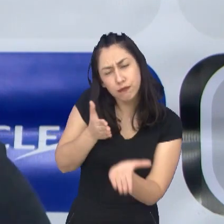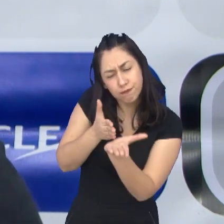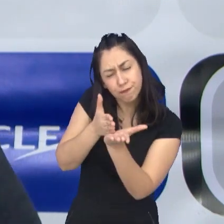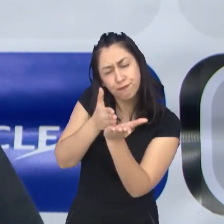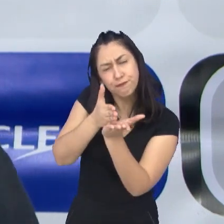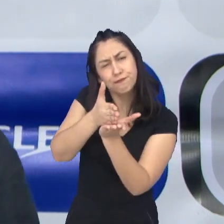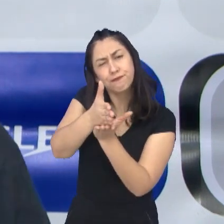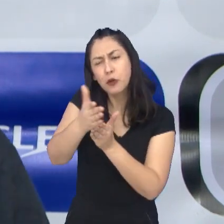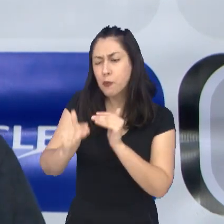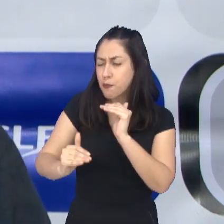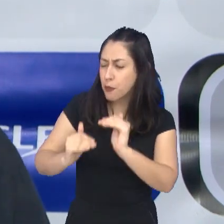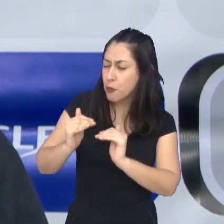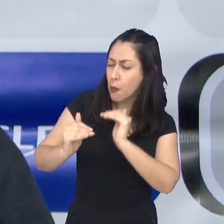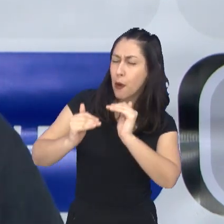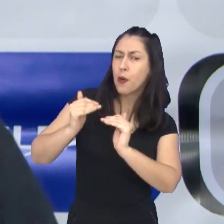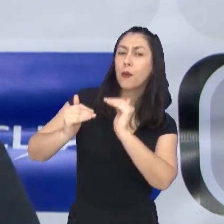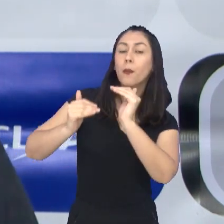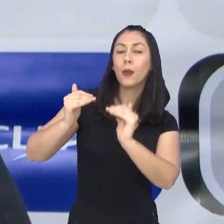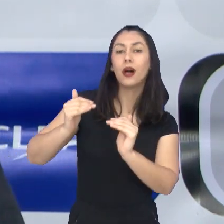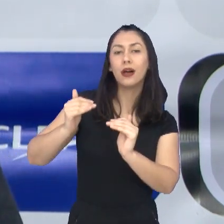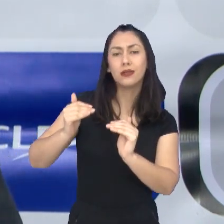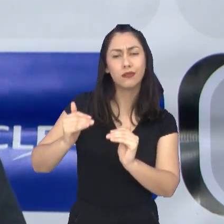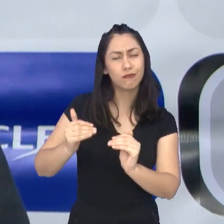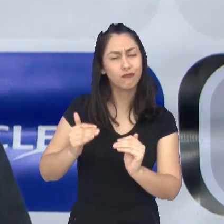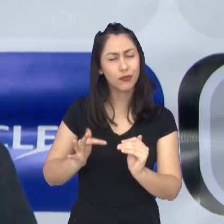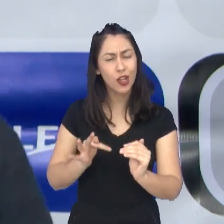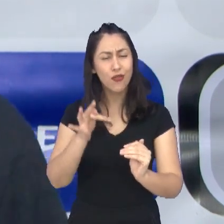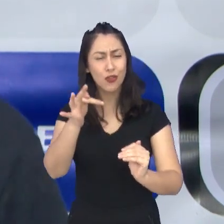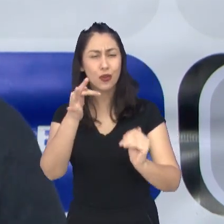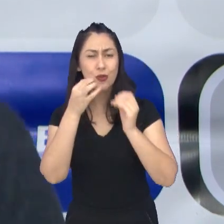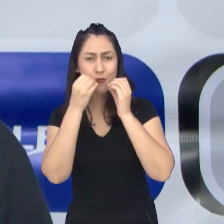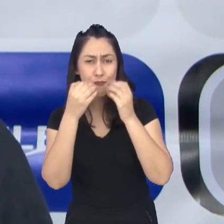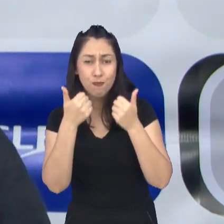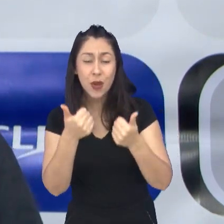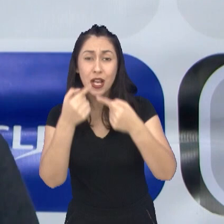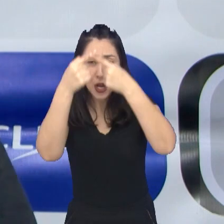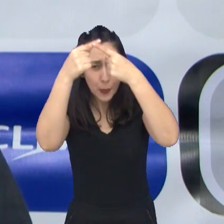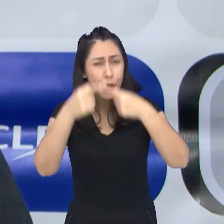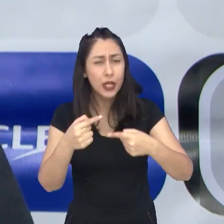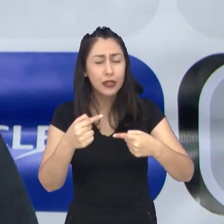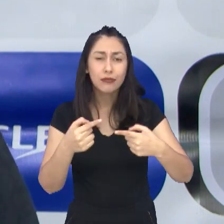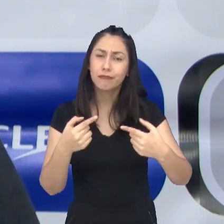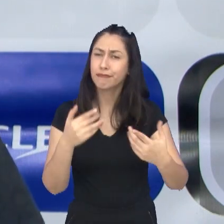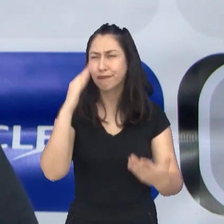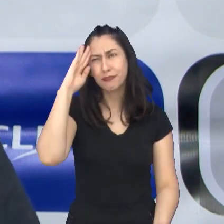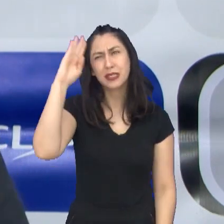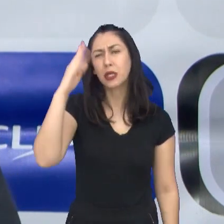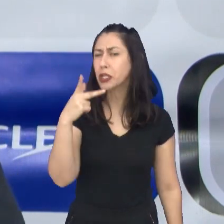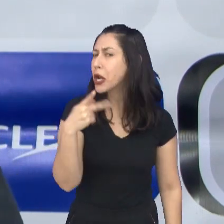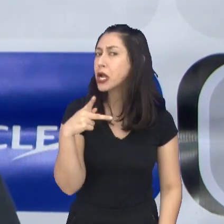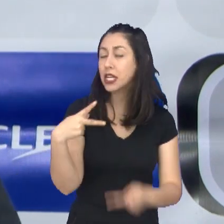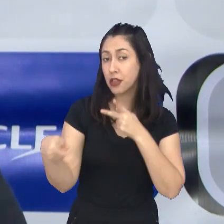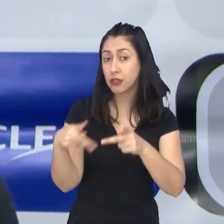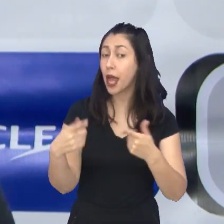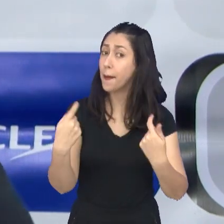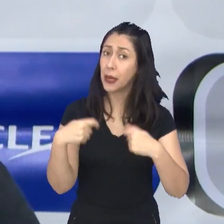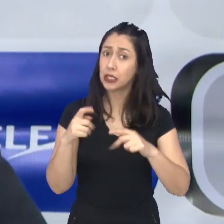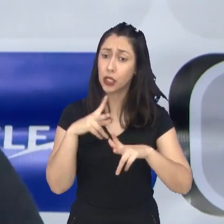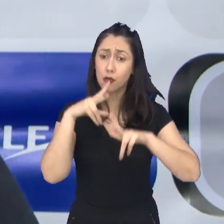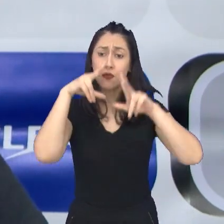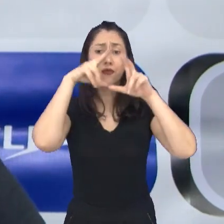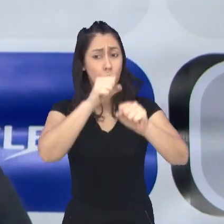esse tono defensivo, a gente vai estar bem no campeonato e principalmente em casa, que a gente precisa ficar forte em